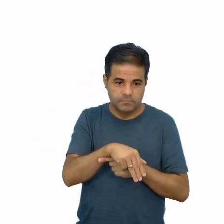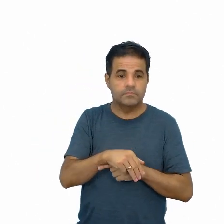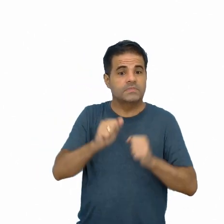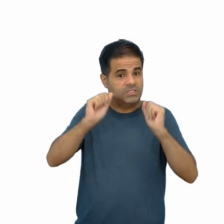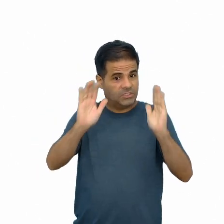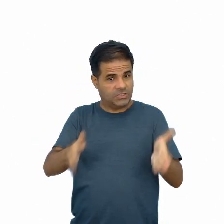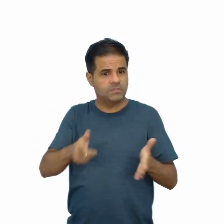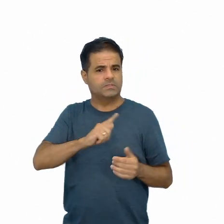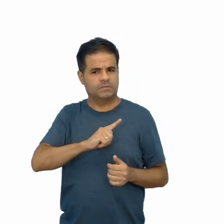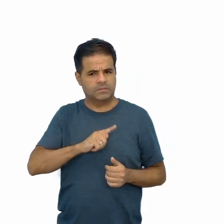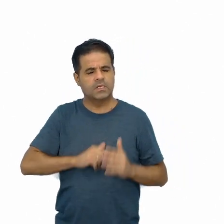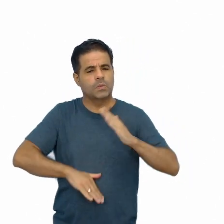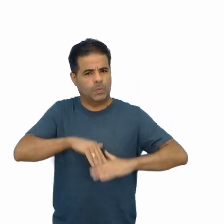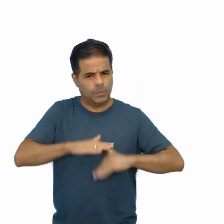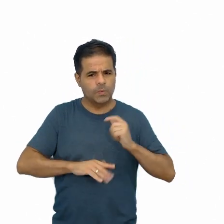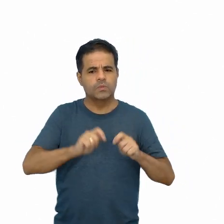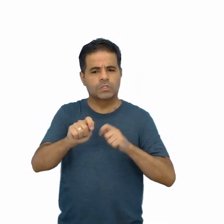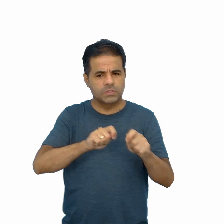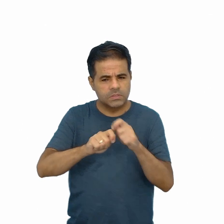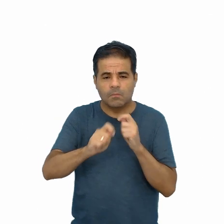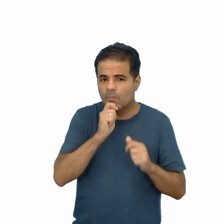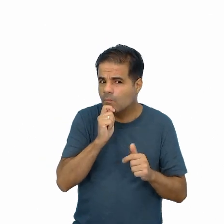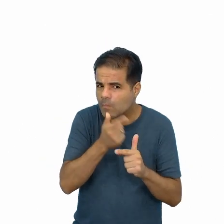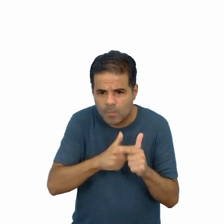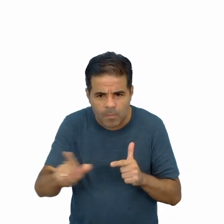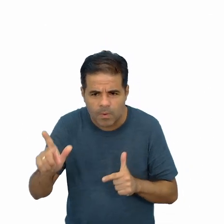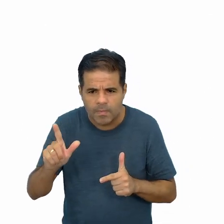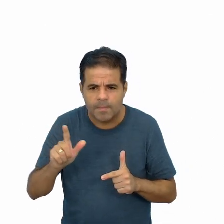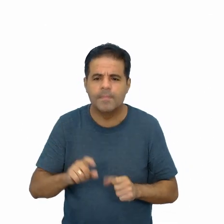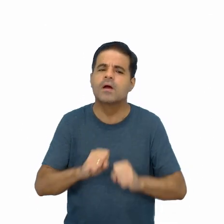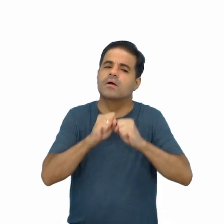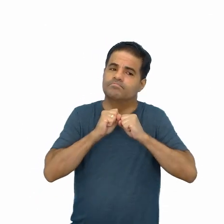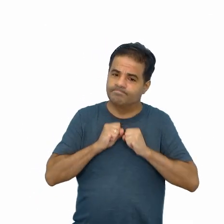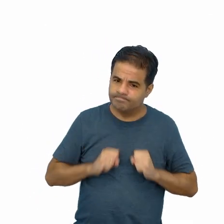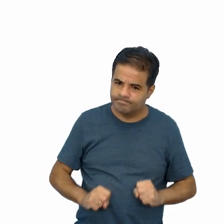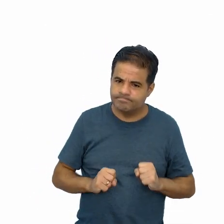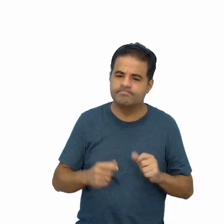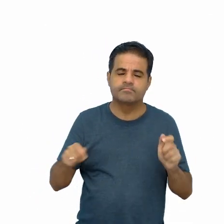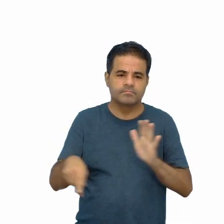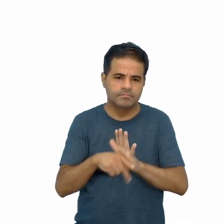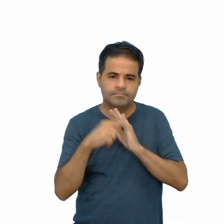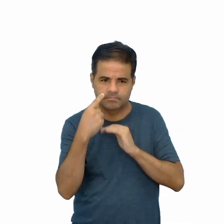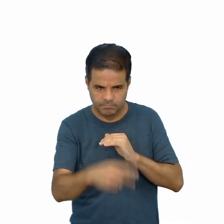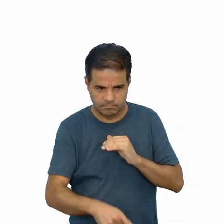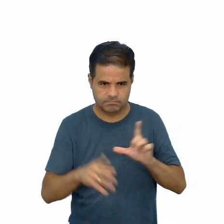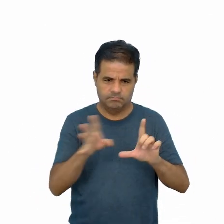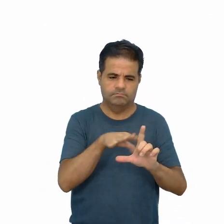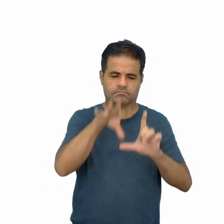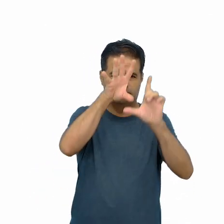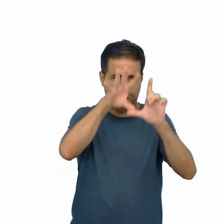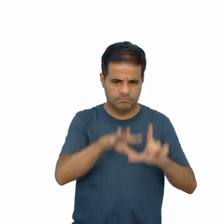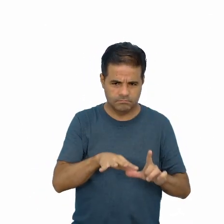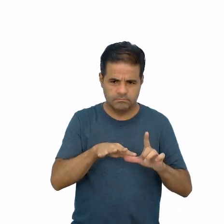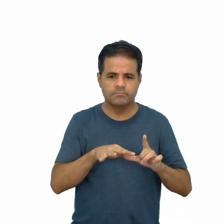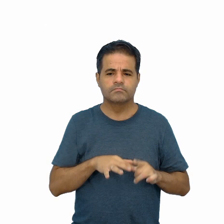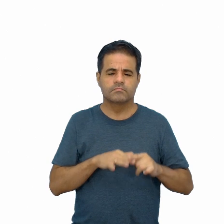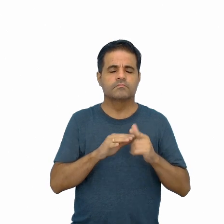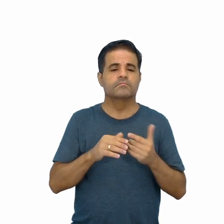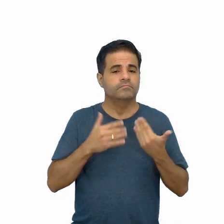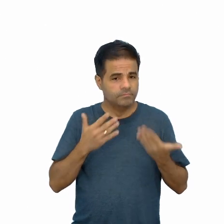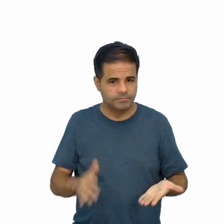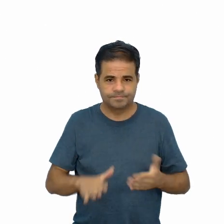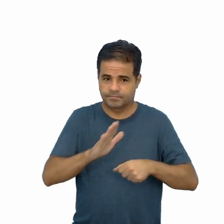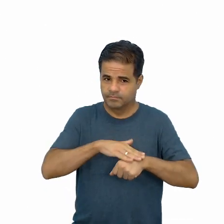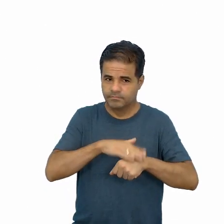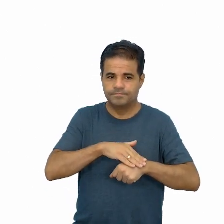já estiver utilizando, não tem problema, porque isso também faz parte da matriz de habilidades essenciais e o